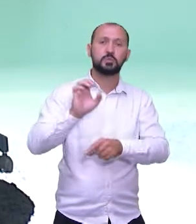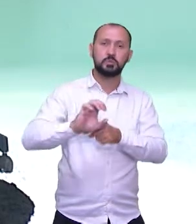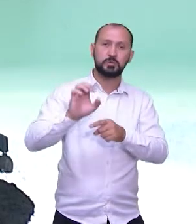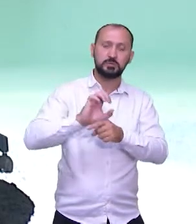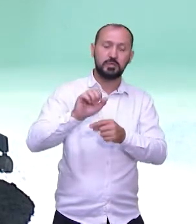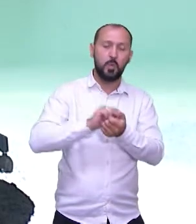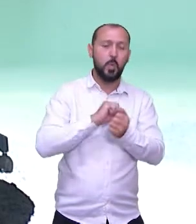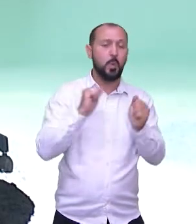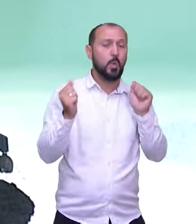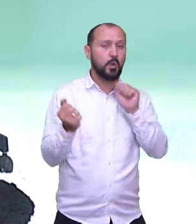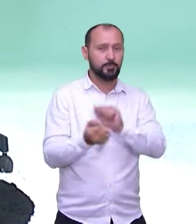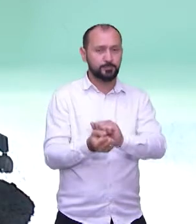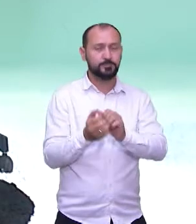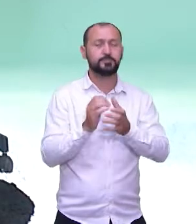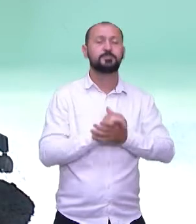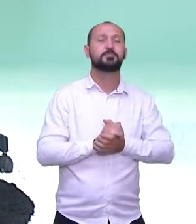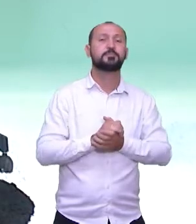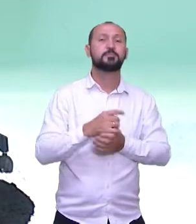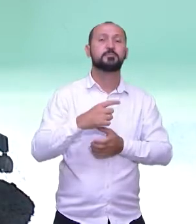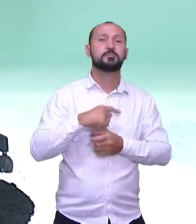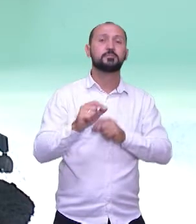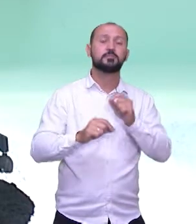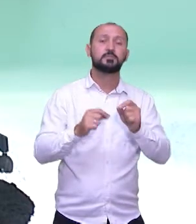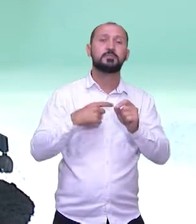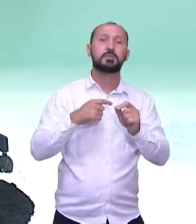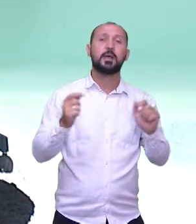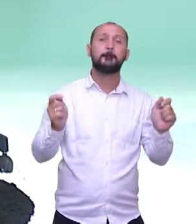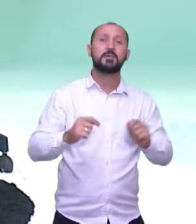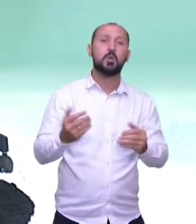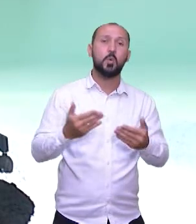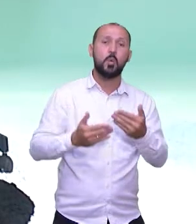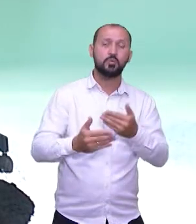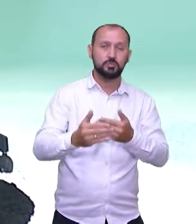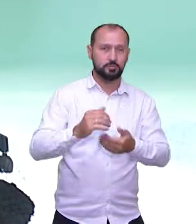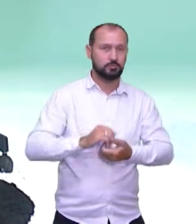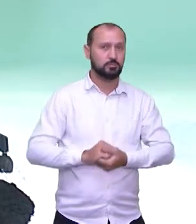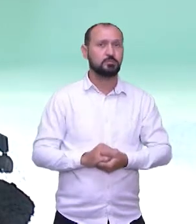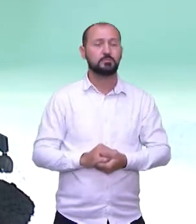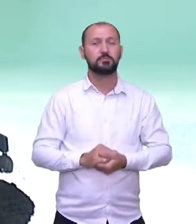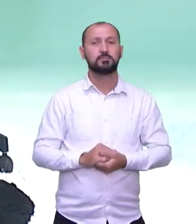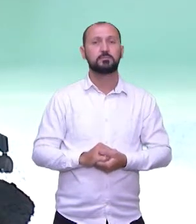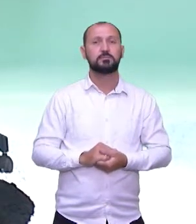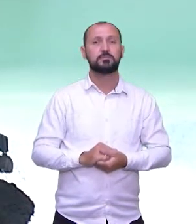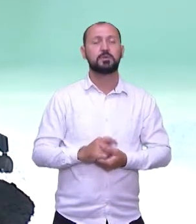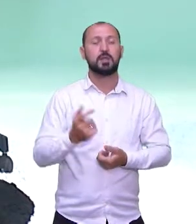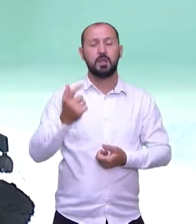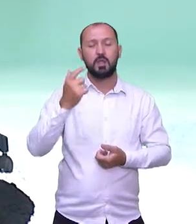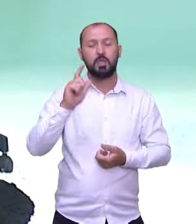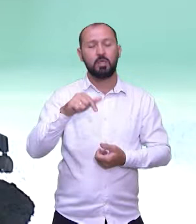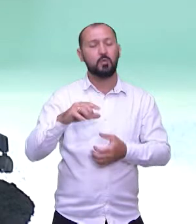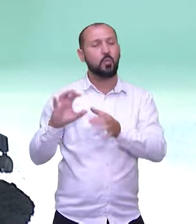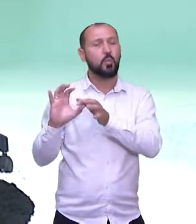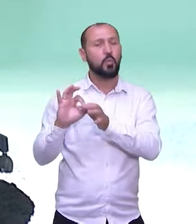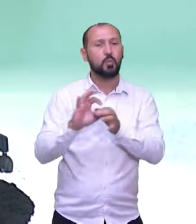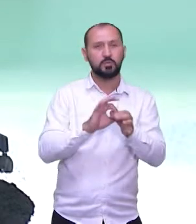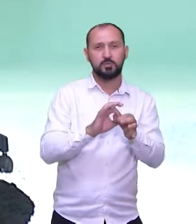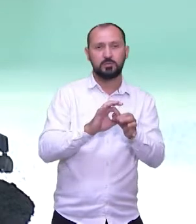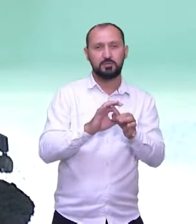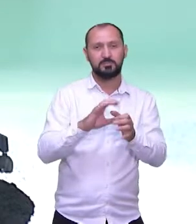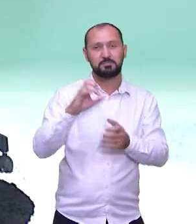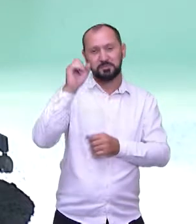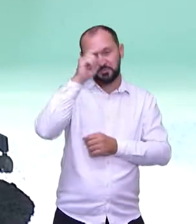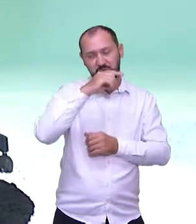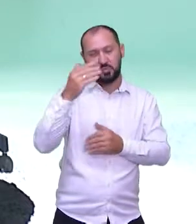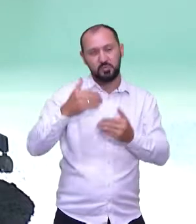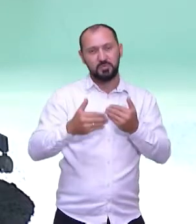Estado tendo que se adaptar, chegar na condição que estamos hoje. Um cenário que talvez seja o mais complexo